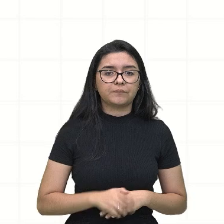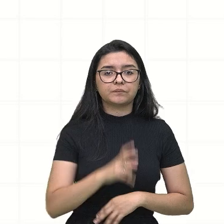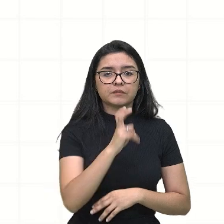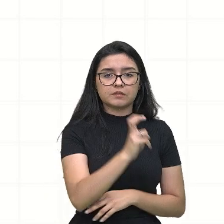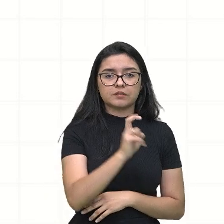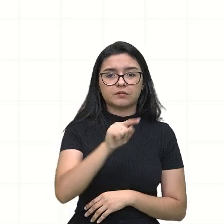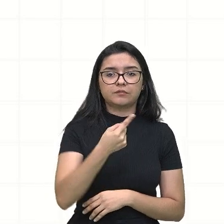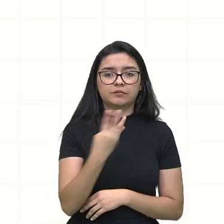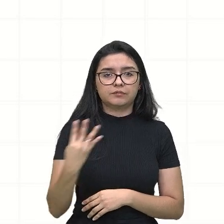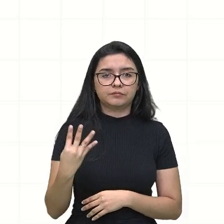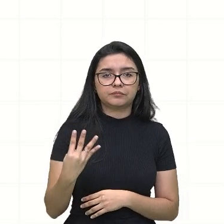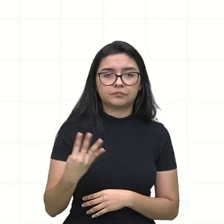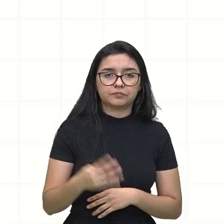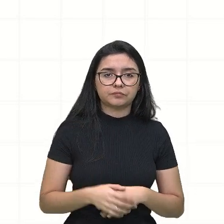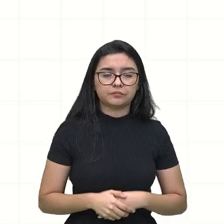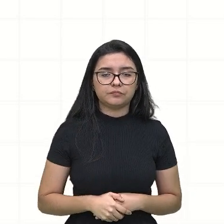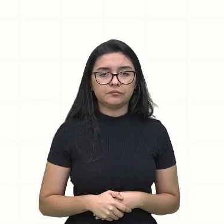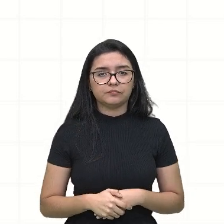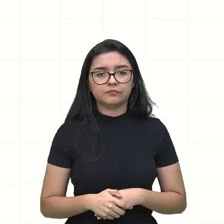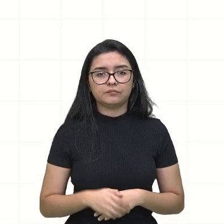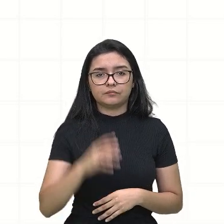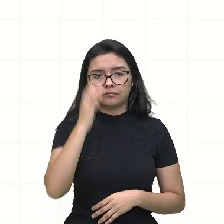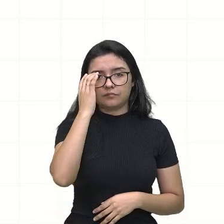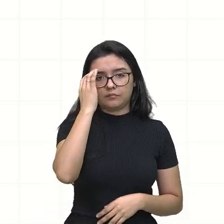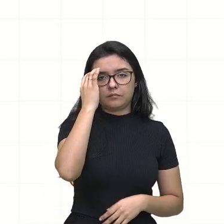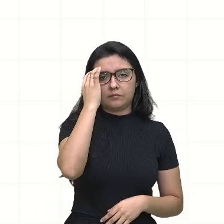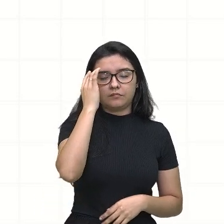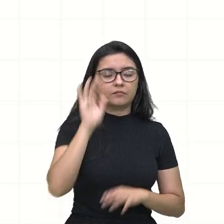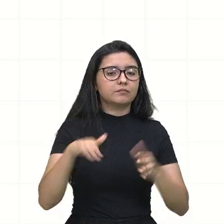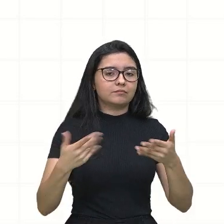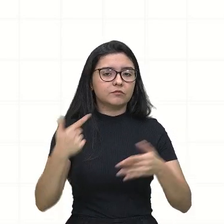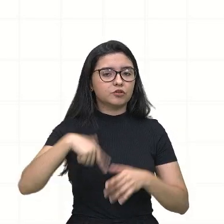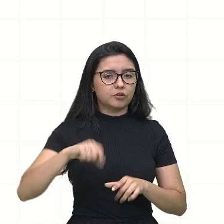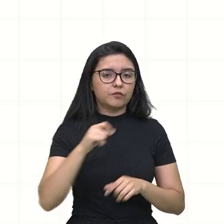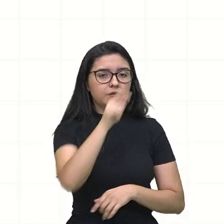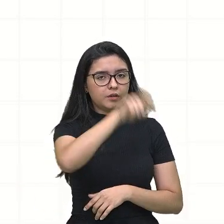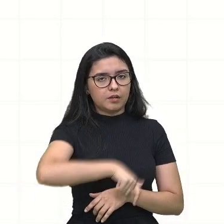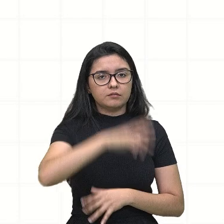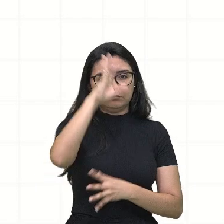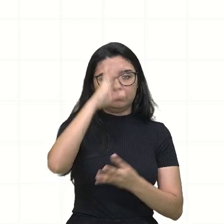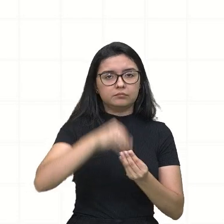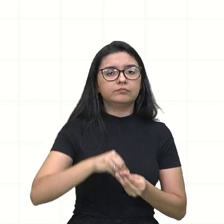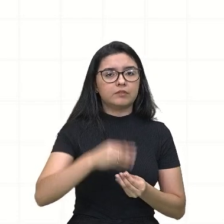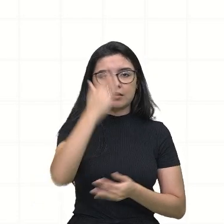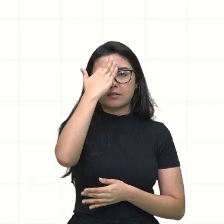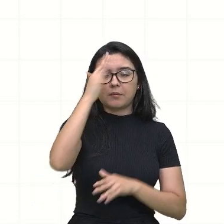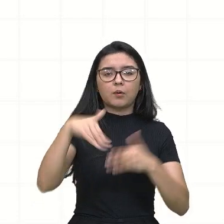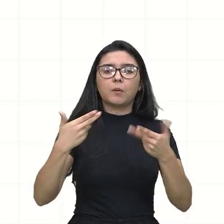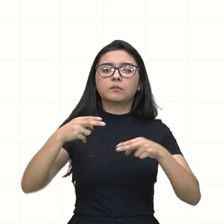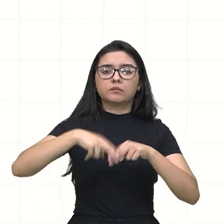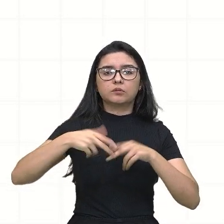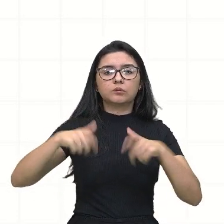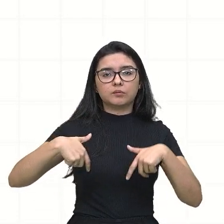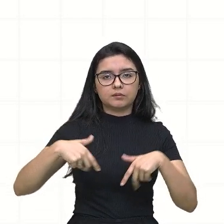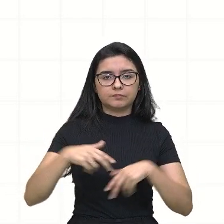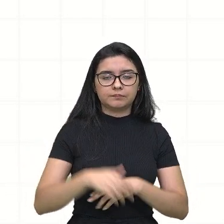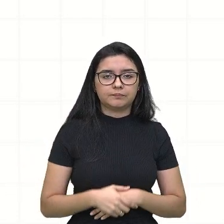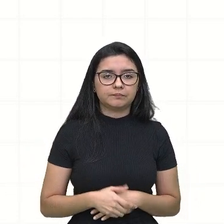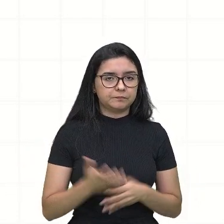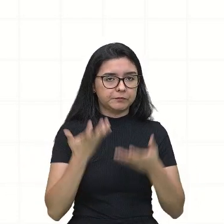posição 5,4. E aí, claro, novamente o atendente ia saber, né, qual assento